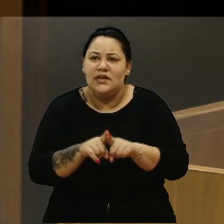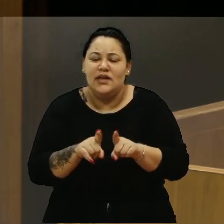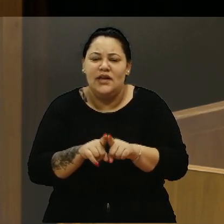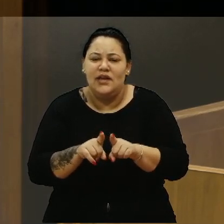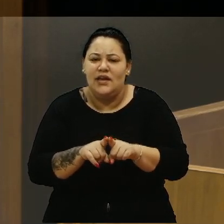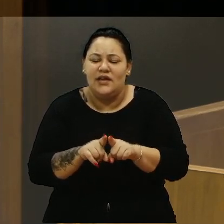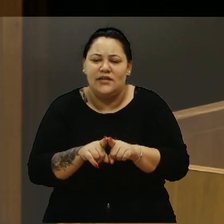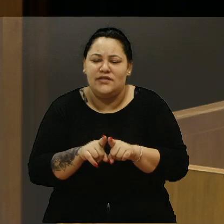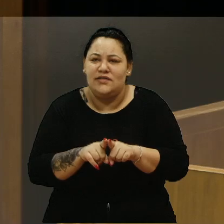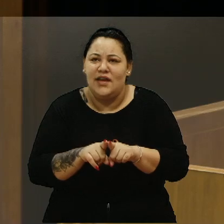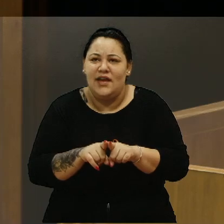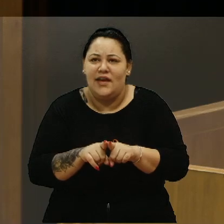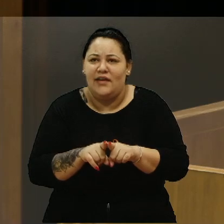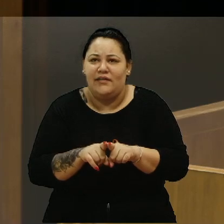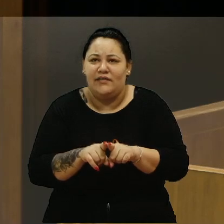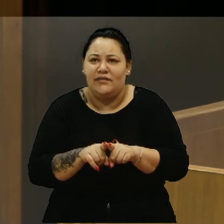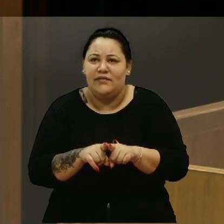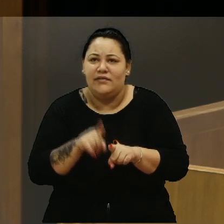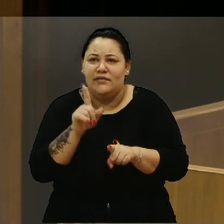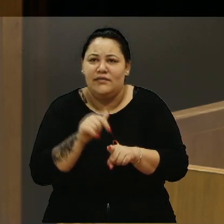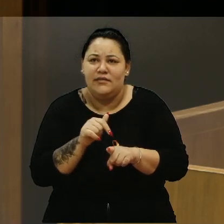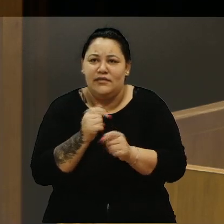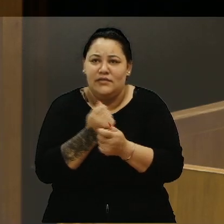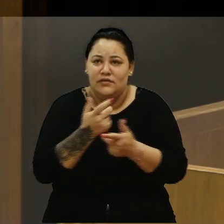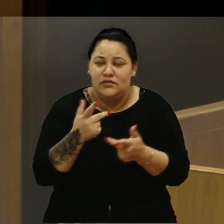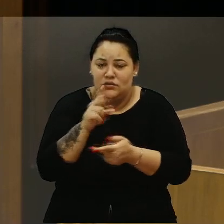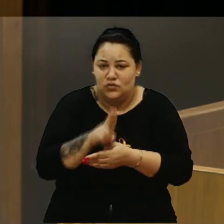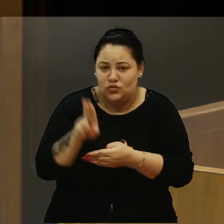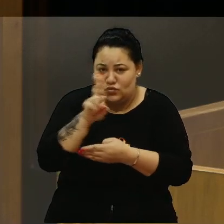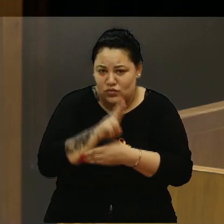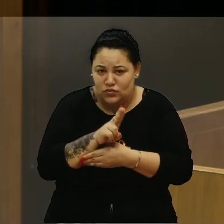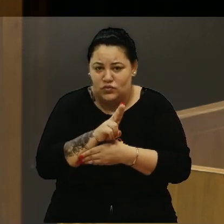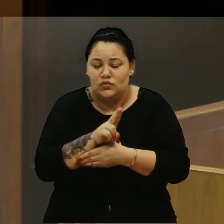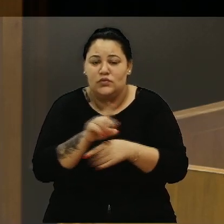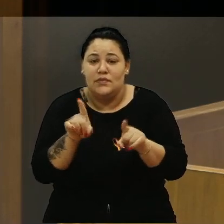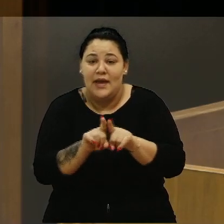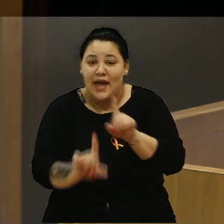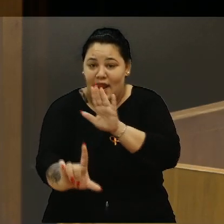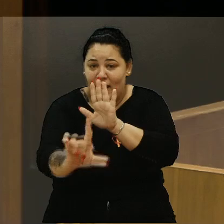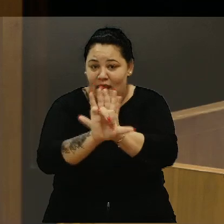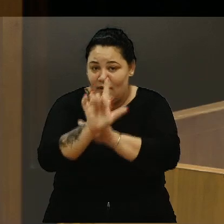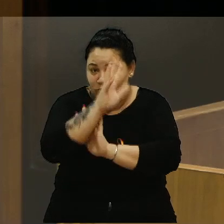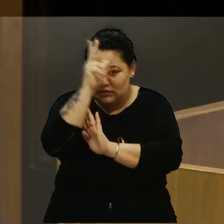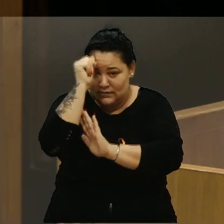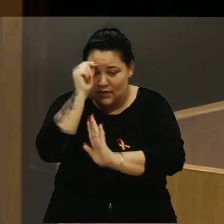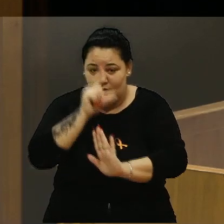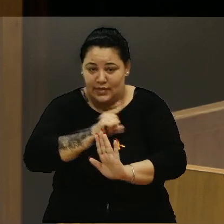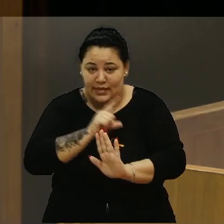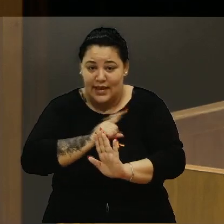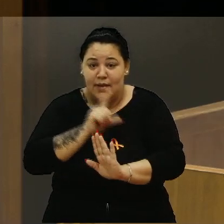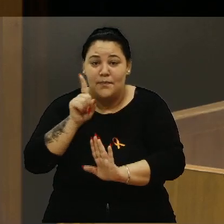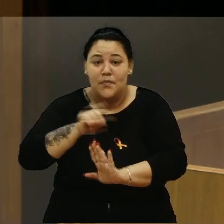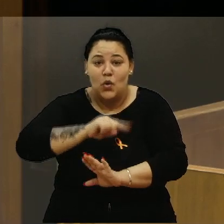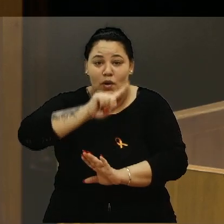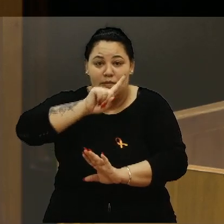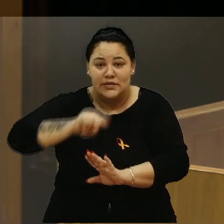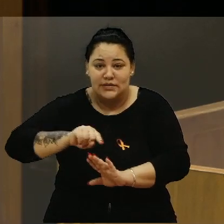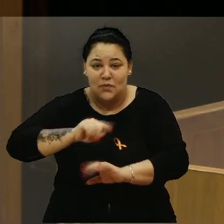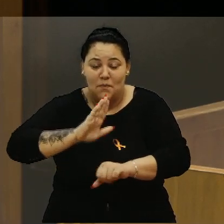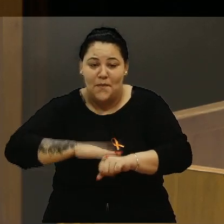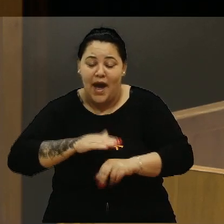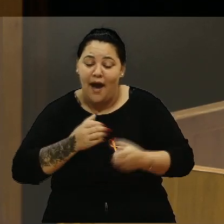nós podemos citar restrições do uso e ocupação. A lei municipal estabelece restrições mais